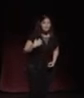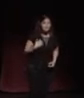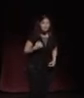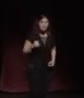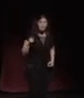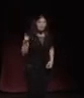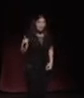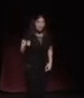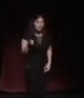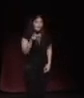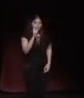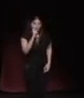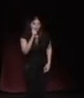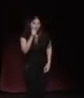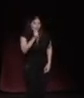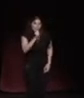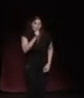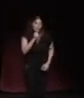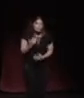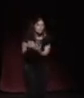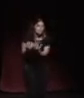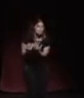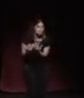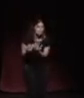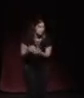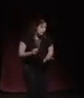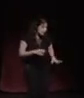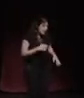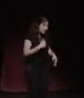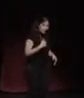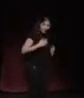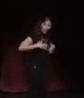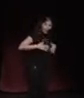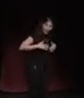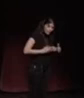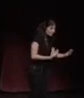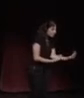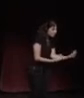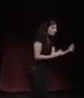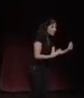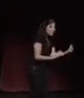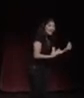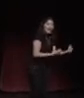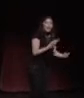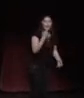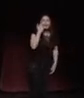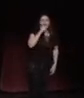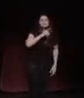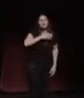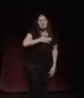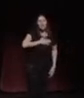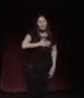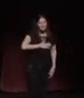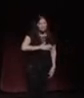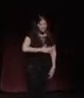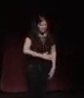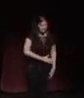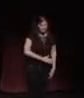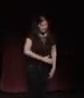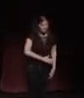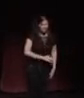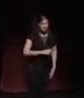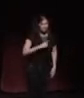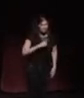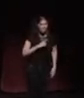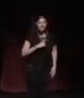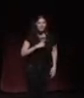pai, ele se relaxa e se dorme mais fácil. Existem pequenas cenas de de crianças compartilhadas